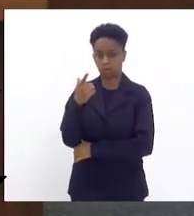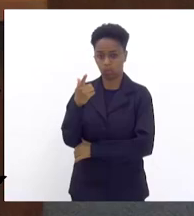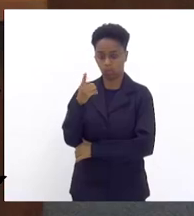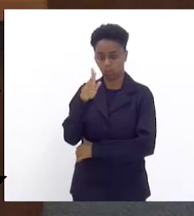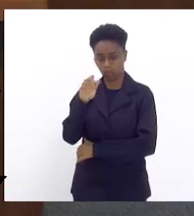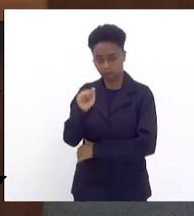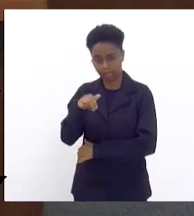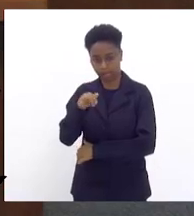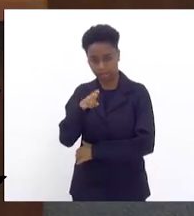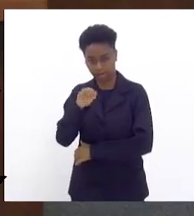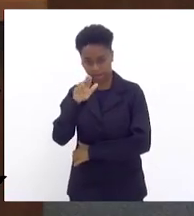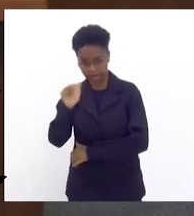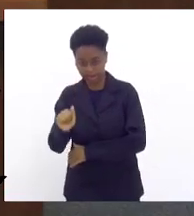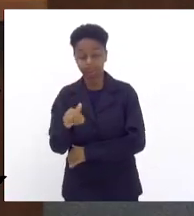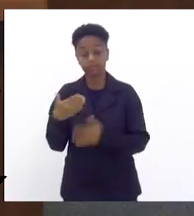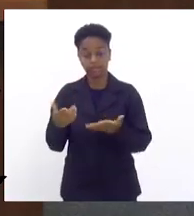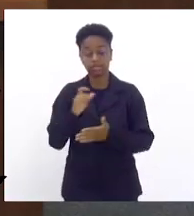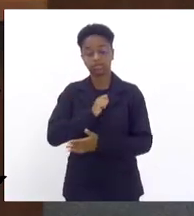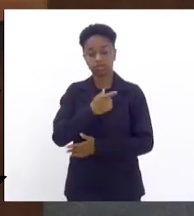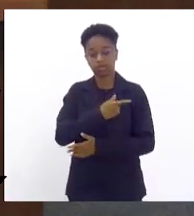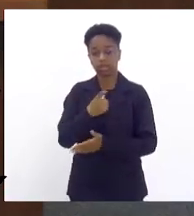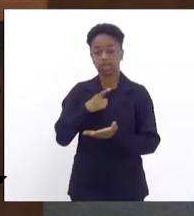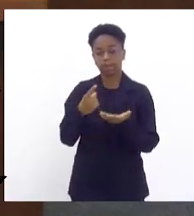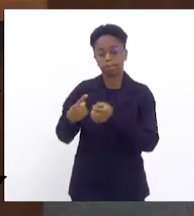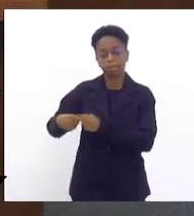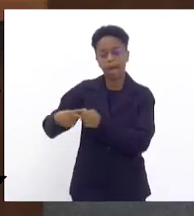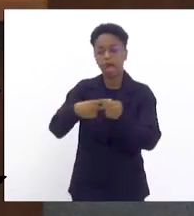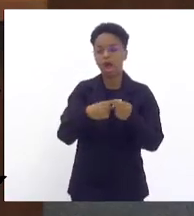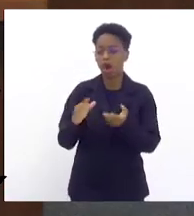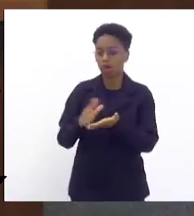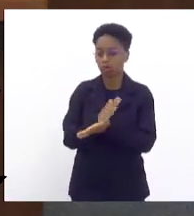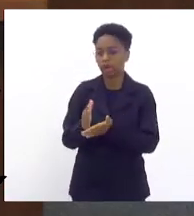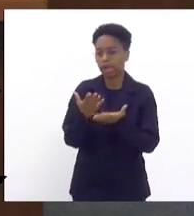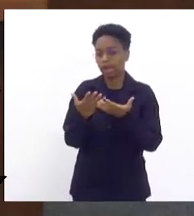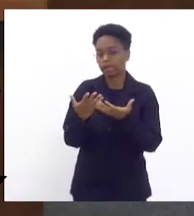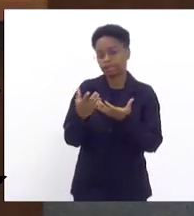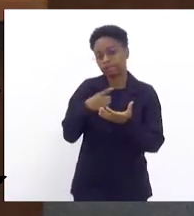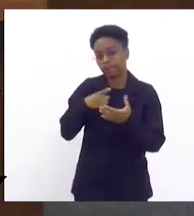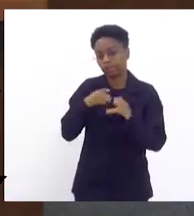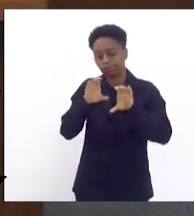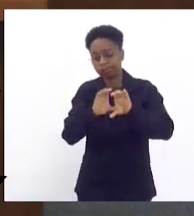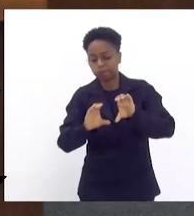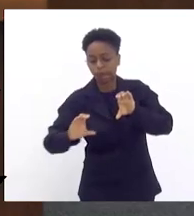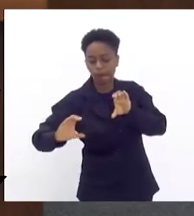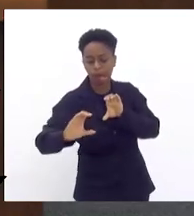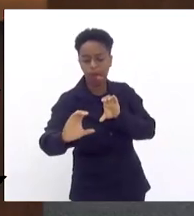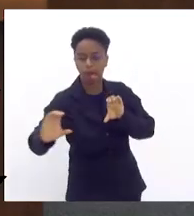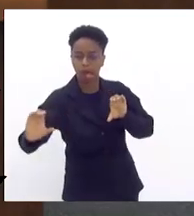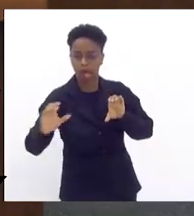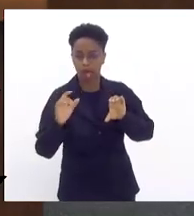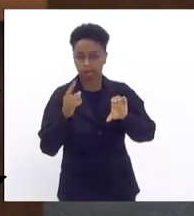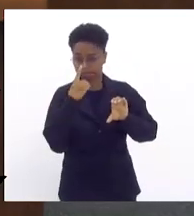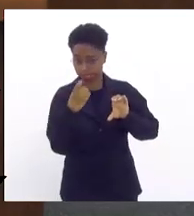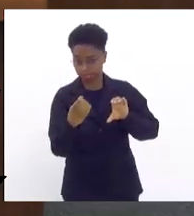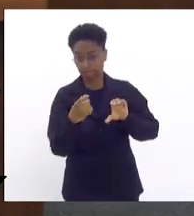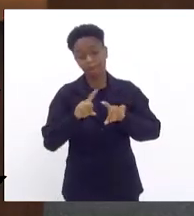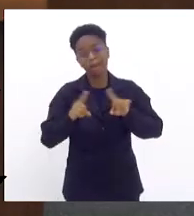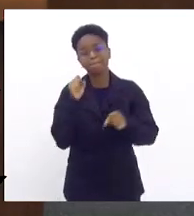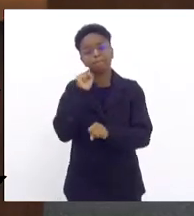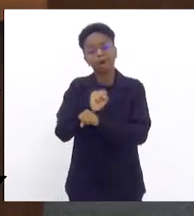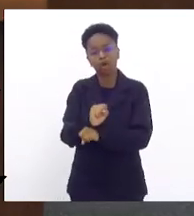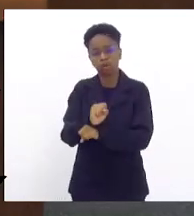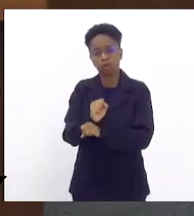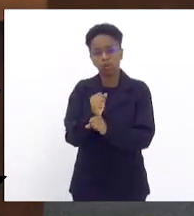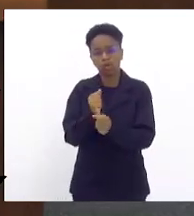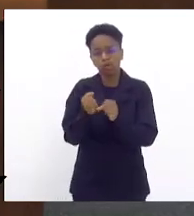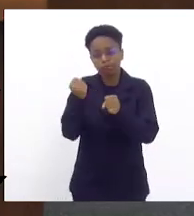receberam a rede pública de esgoto. Só que isso parou. Parou, construíram pela metade a estação de